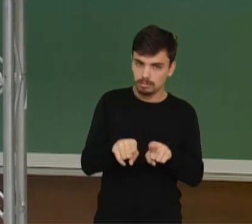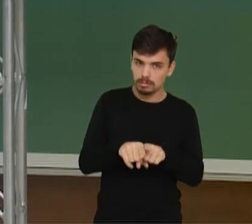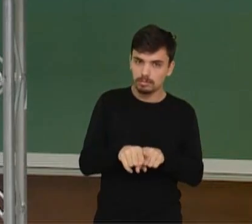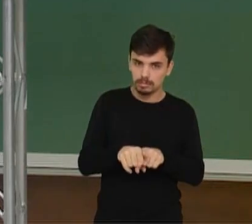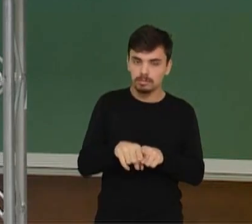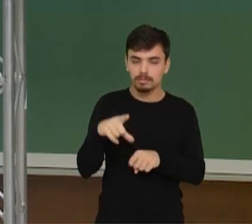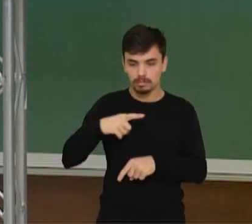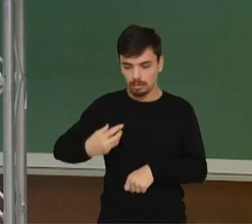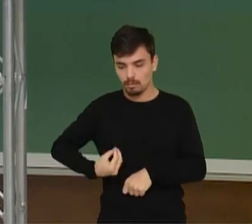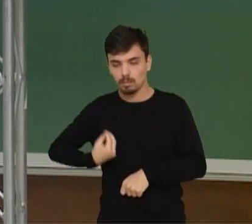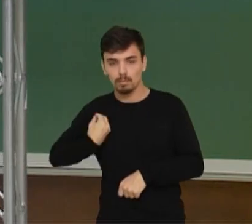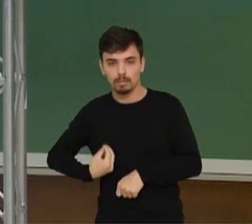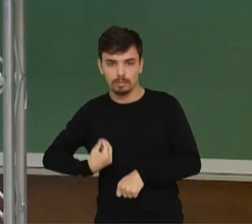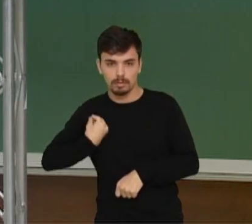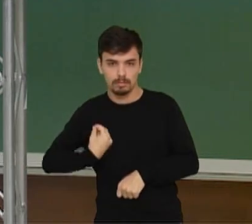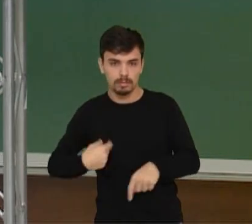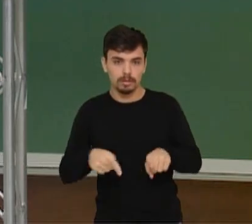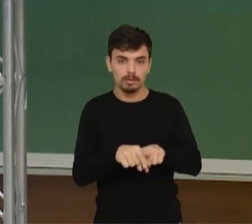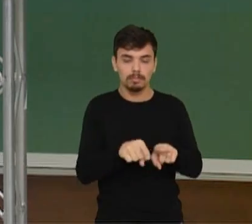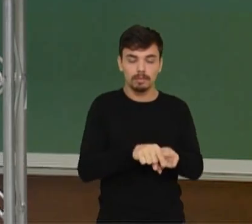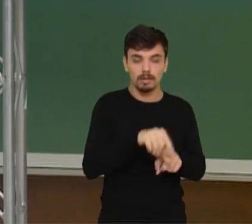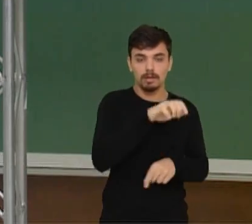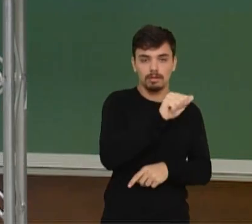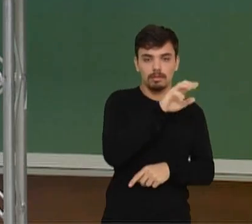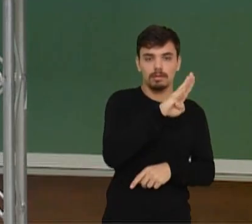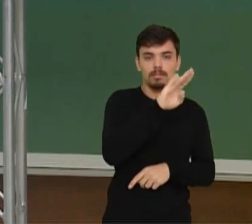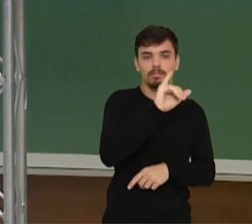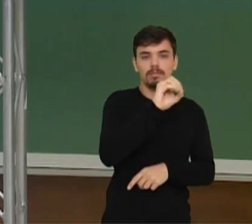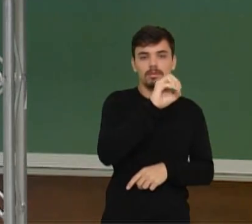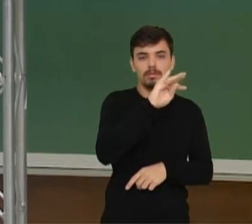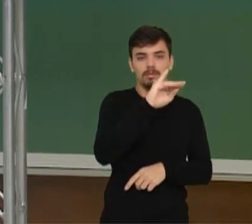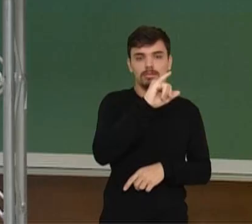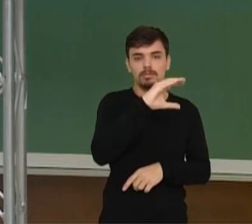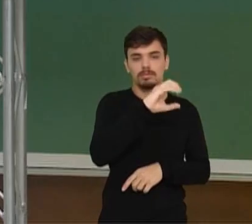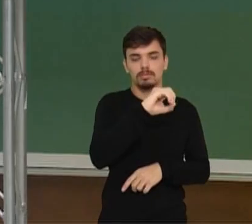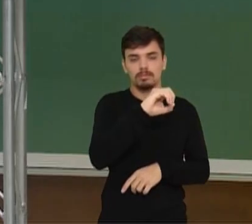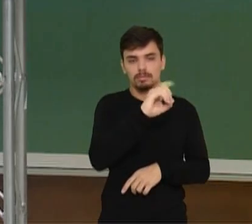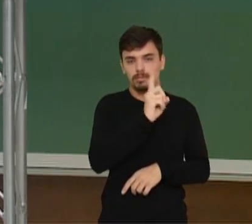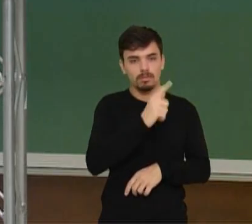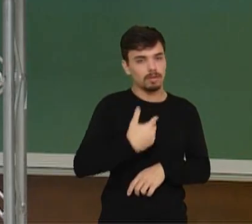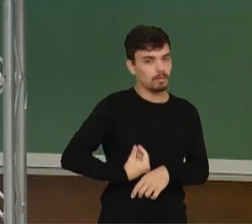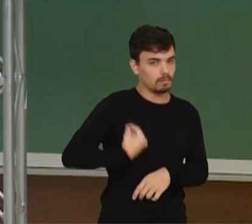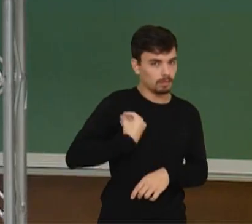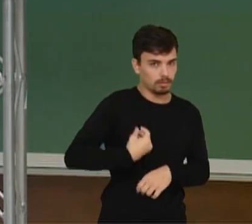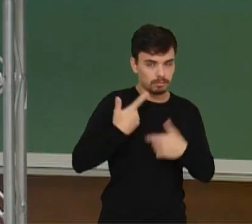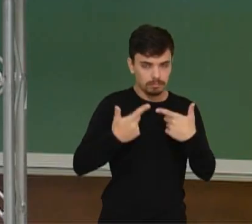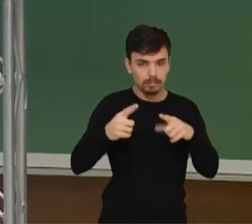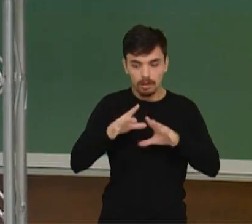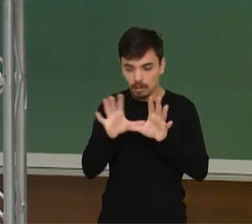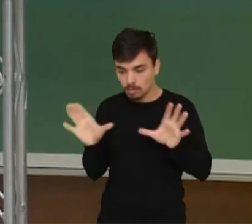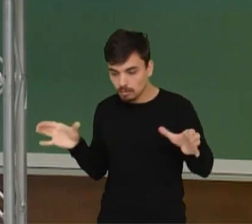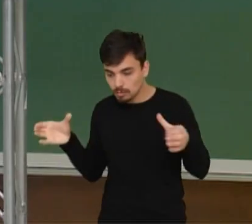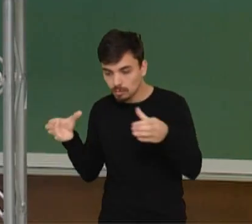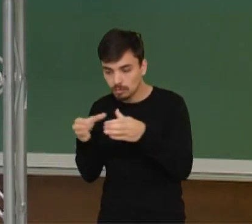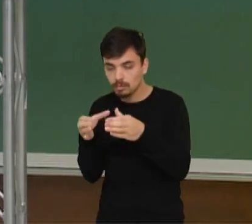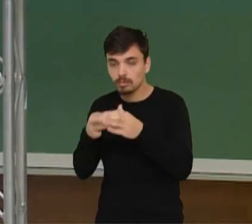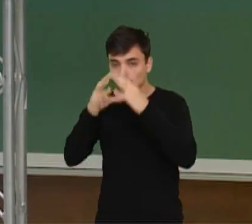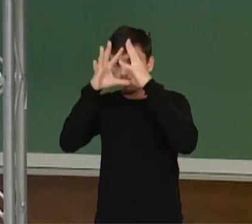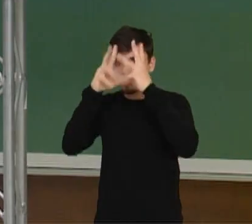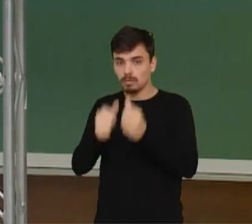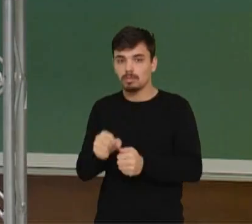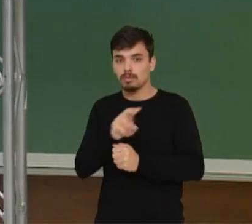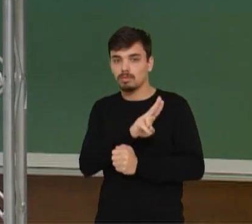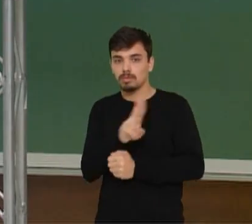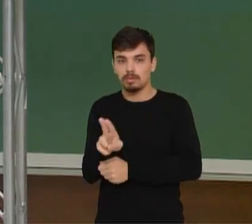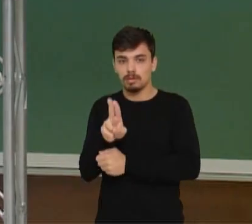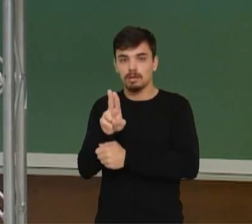que são os seres vivos, e os abióticos, que são os seres que não são vivos. Conjunto de todos os ecossistemas do planeta, eu chamo